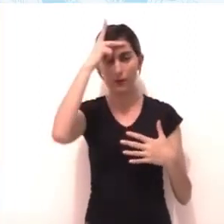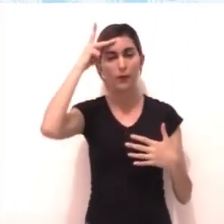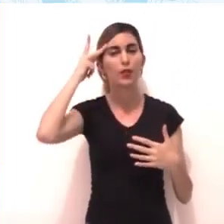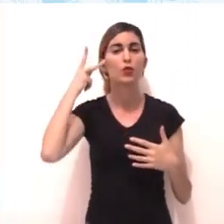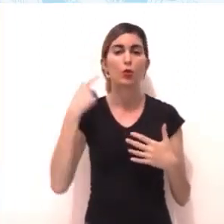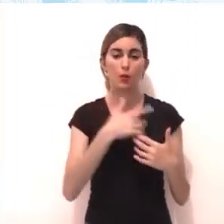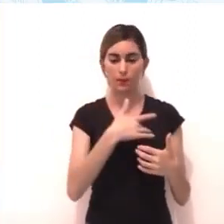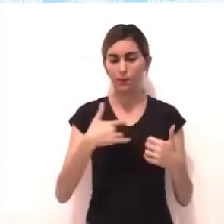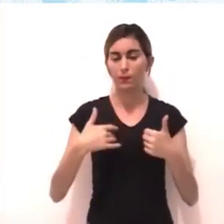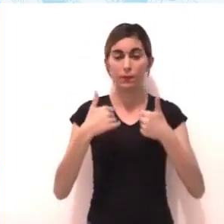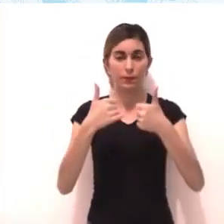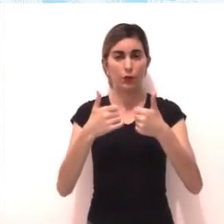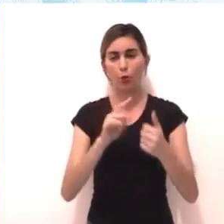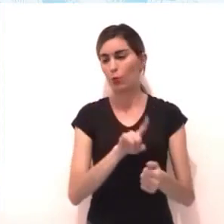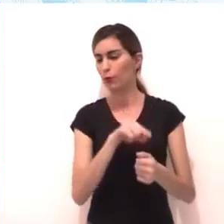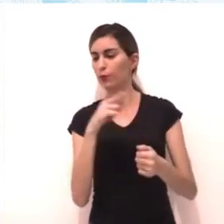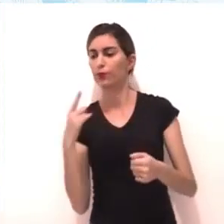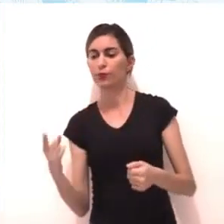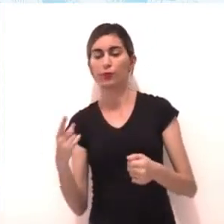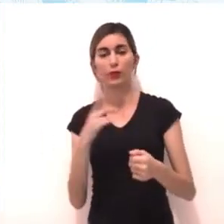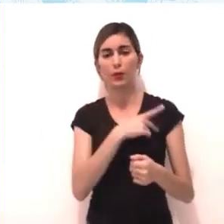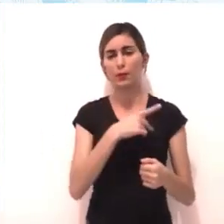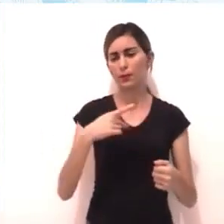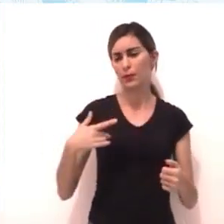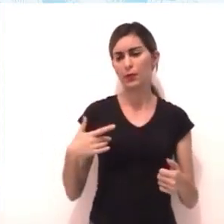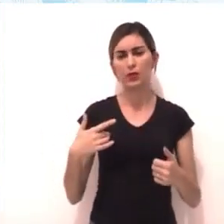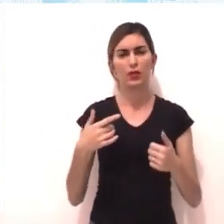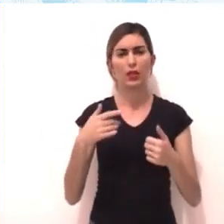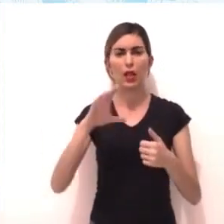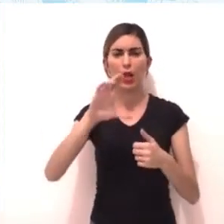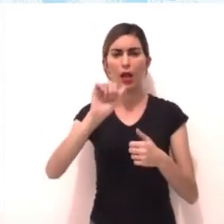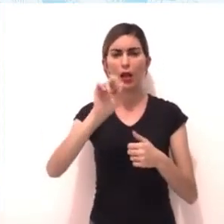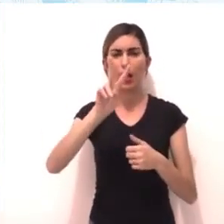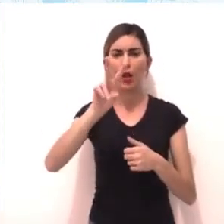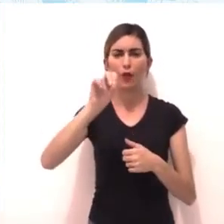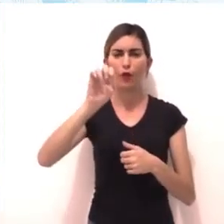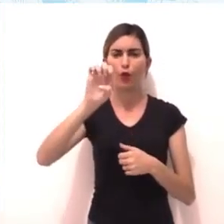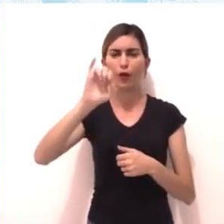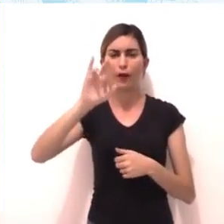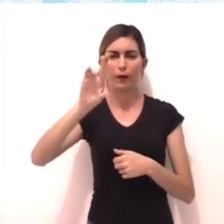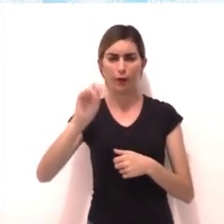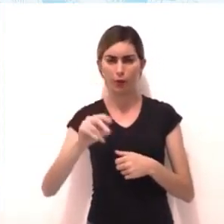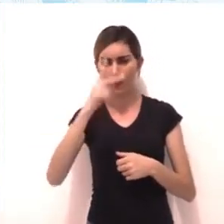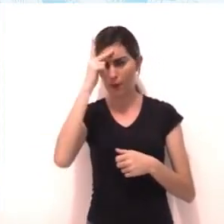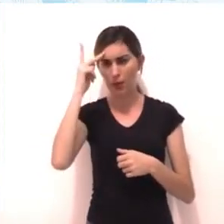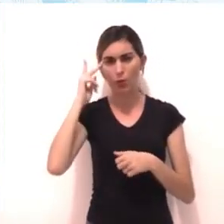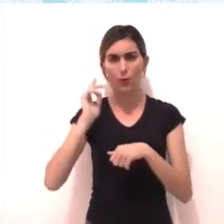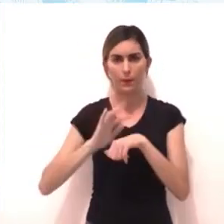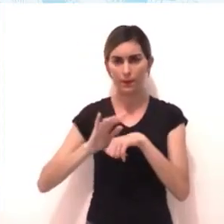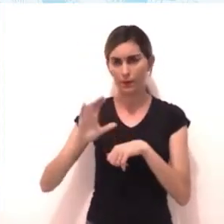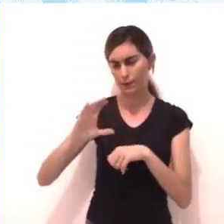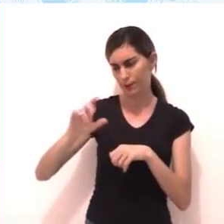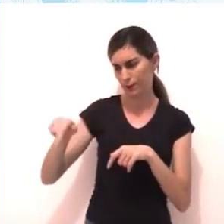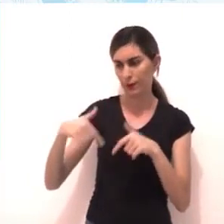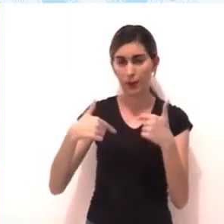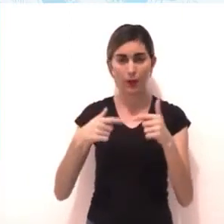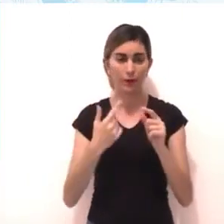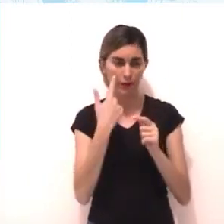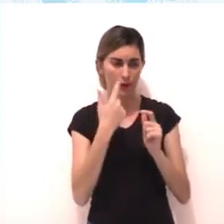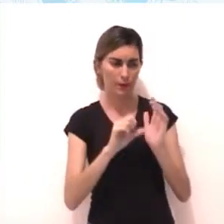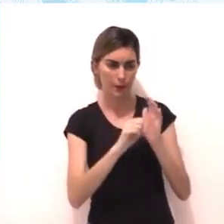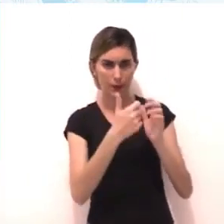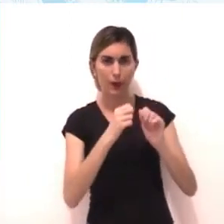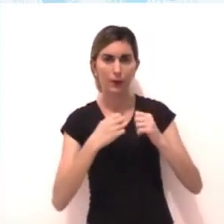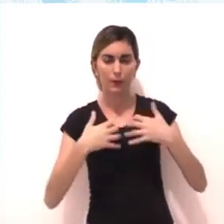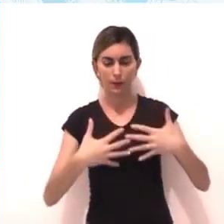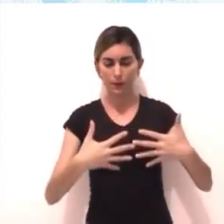saudável e o pulmão de um carvoeiro. Se você observar na primeira imagem, o